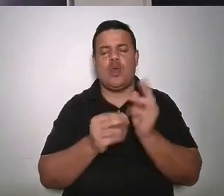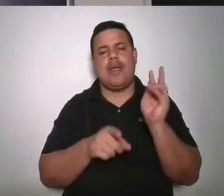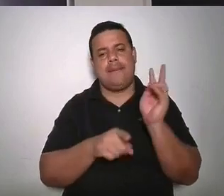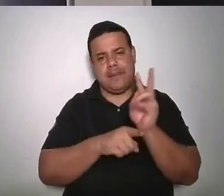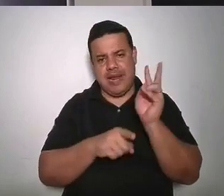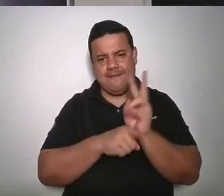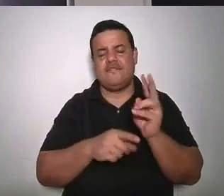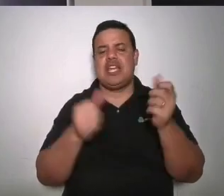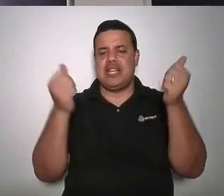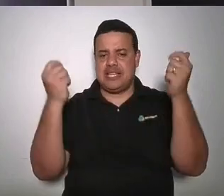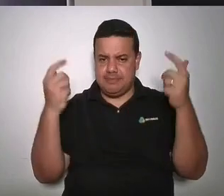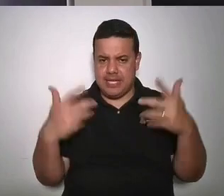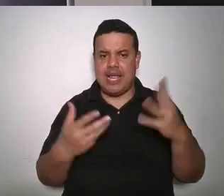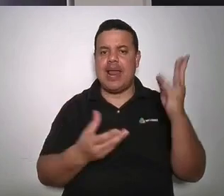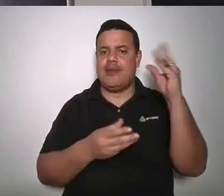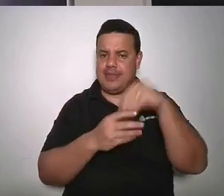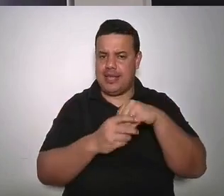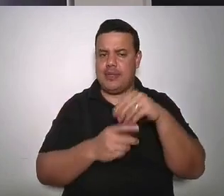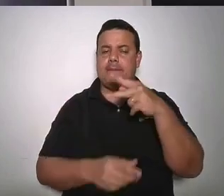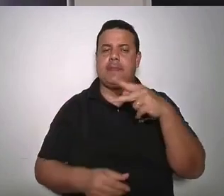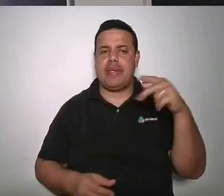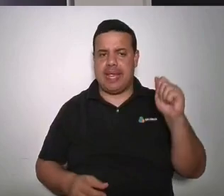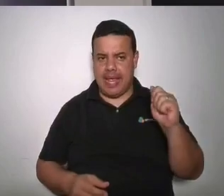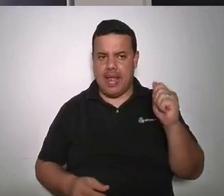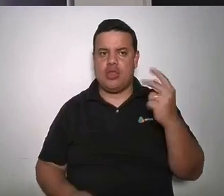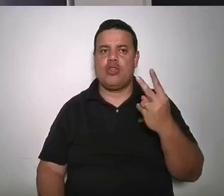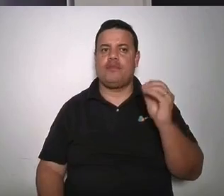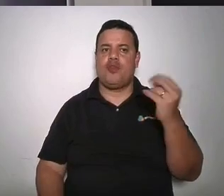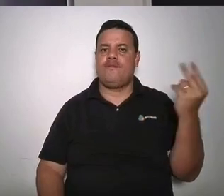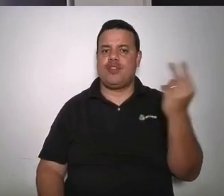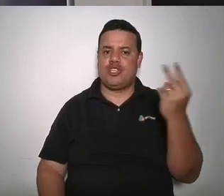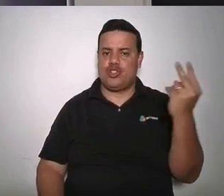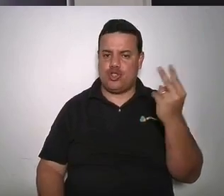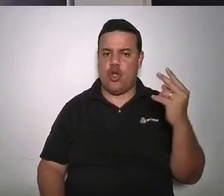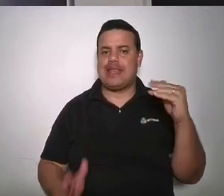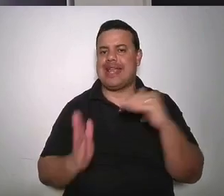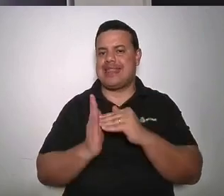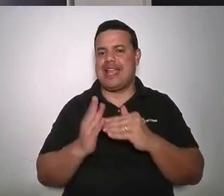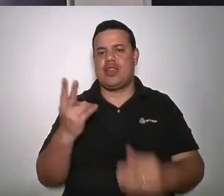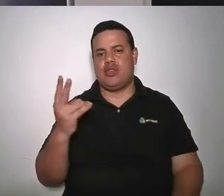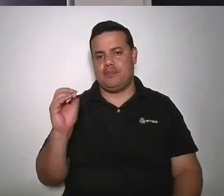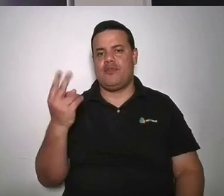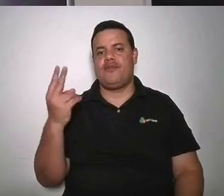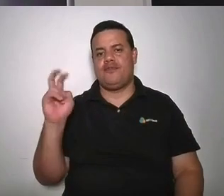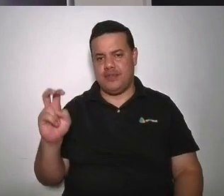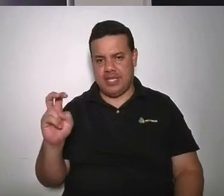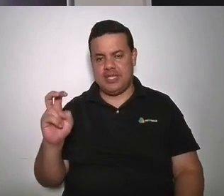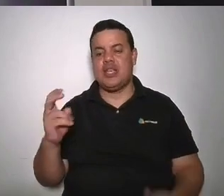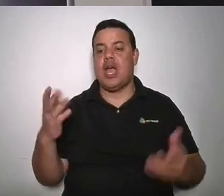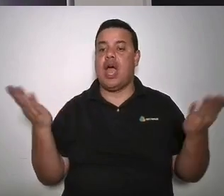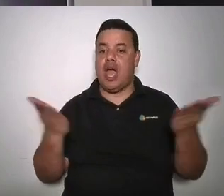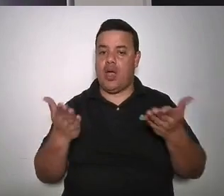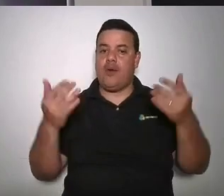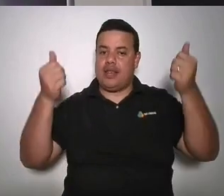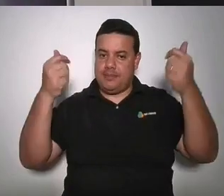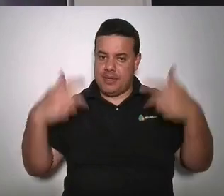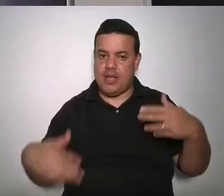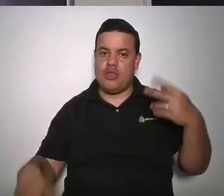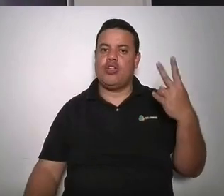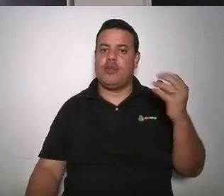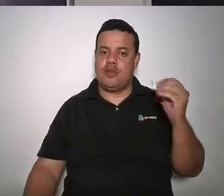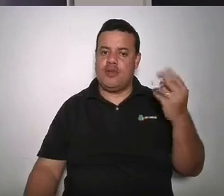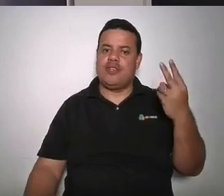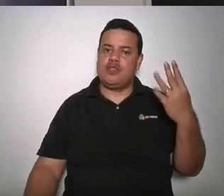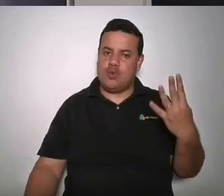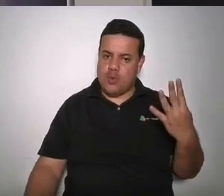falando dentro da PPA 2022 a 2025. Agora nós estamos falando da PPA 2024 e 2025, que falta